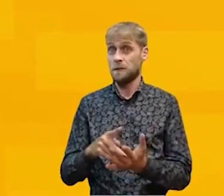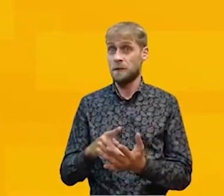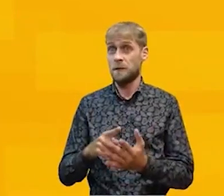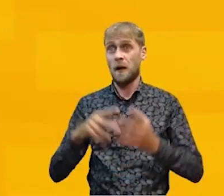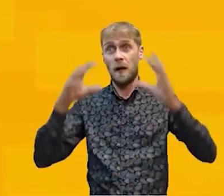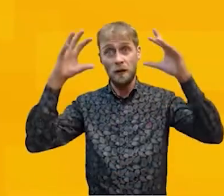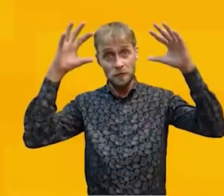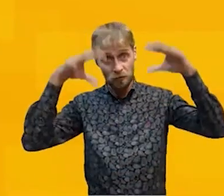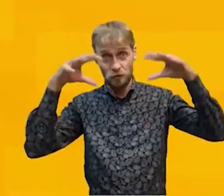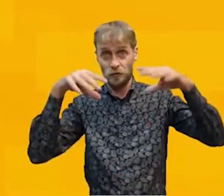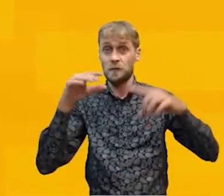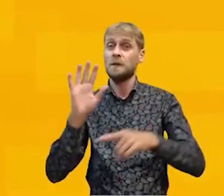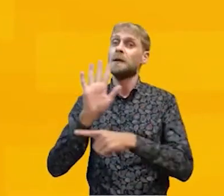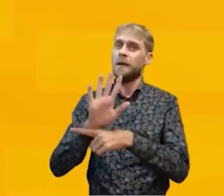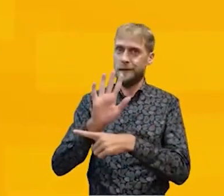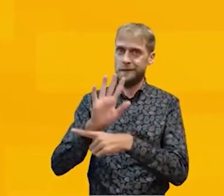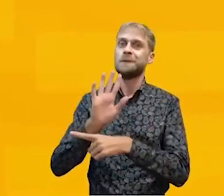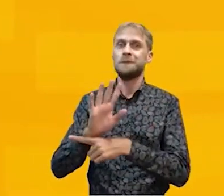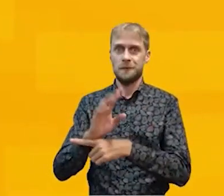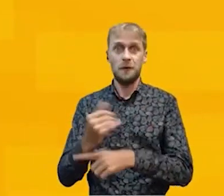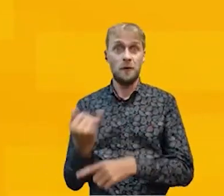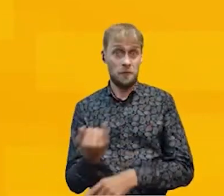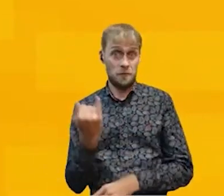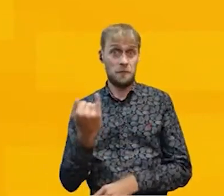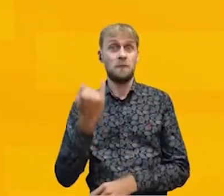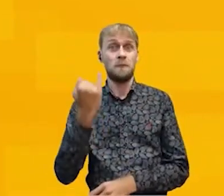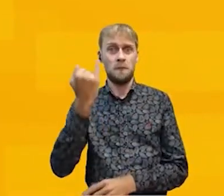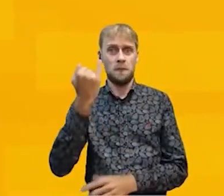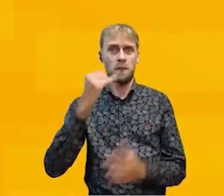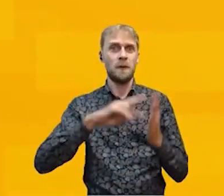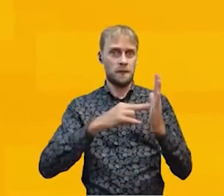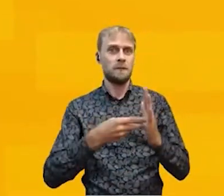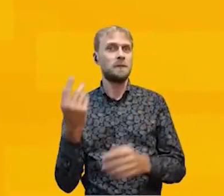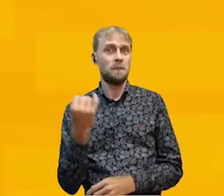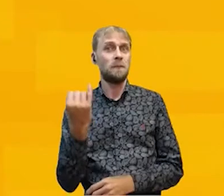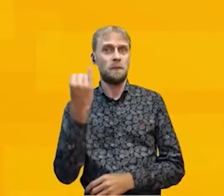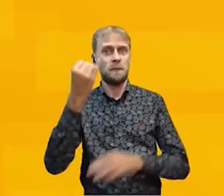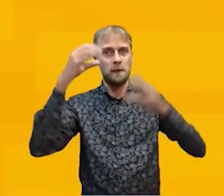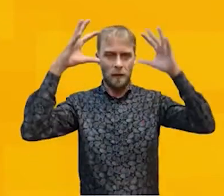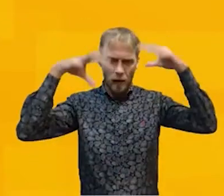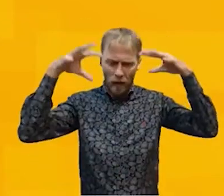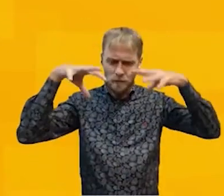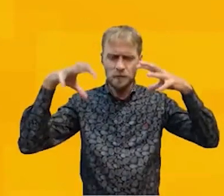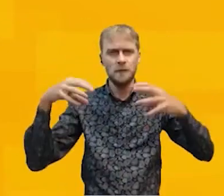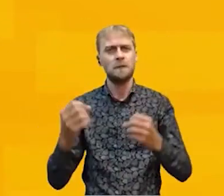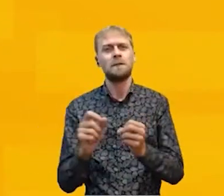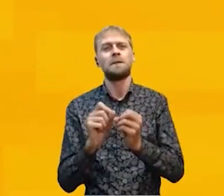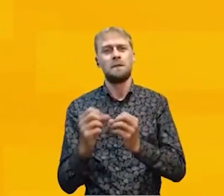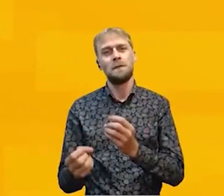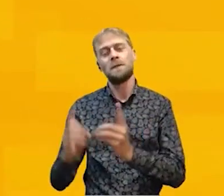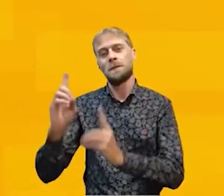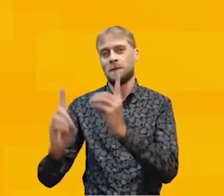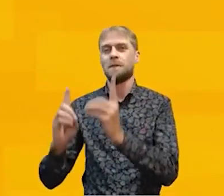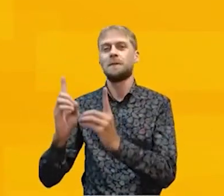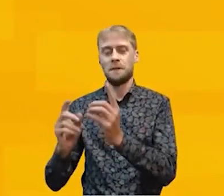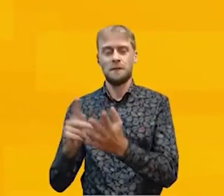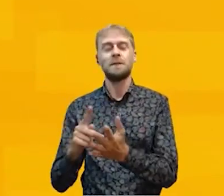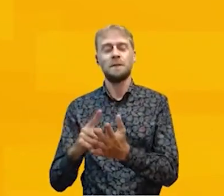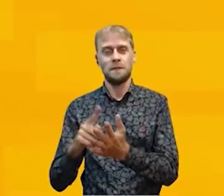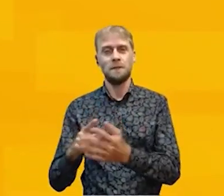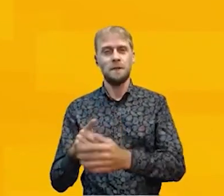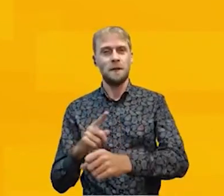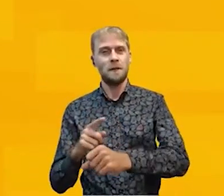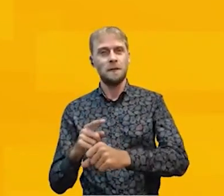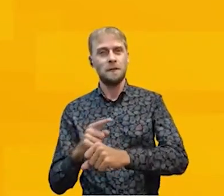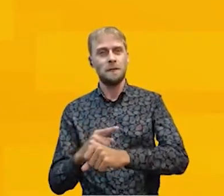chuvas ajudaram, né? Foram bastante significativas as chuvas que fizeram com que a produção se realizasse dentro do